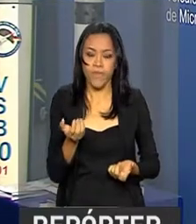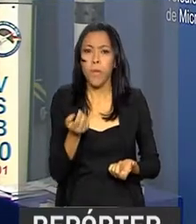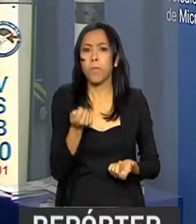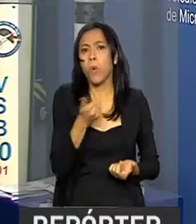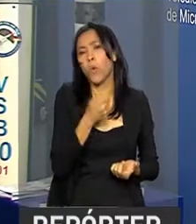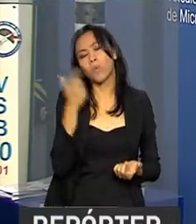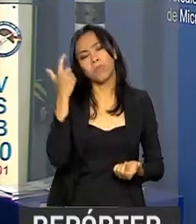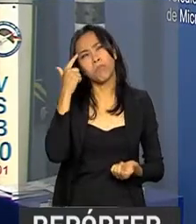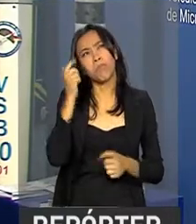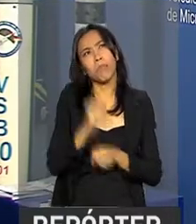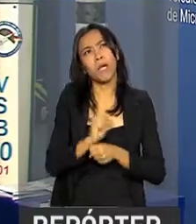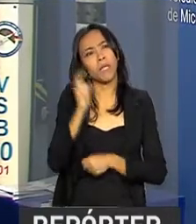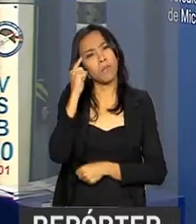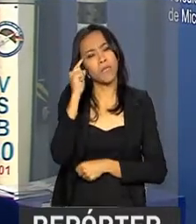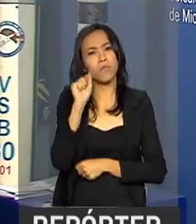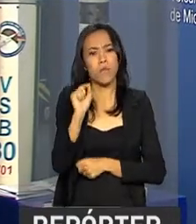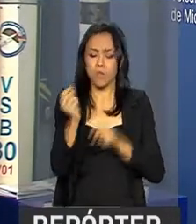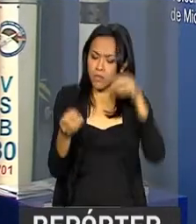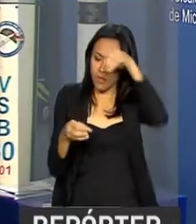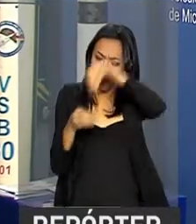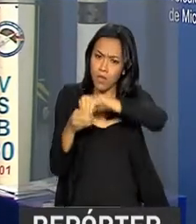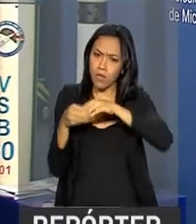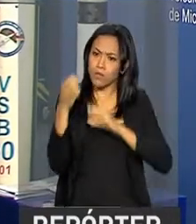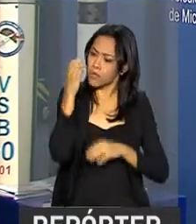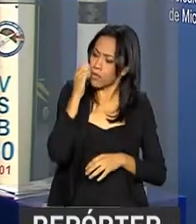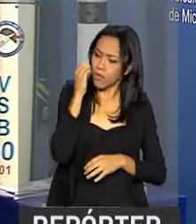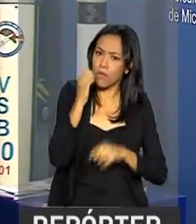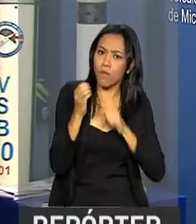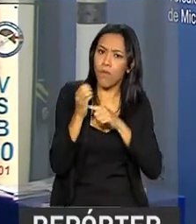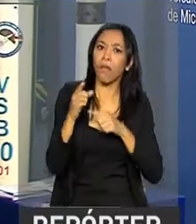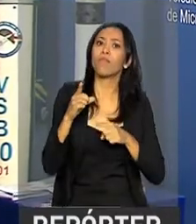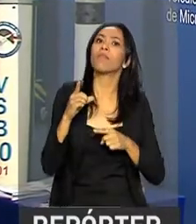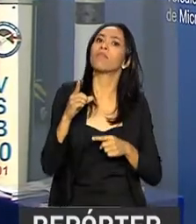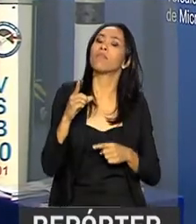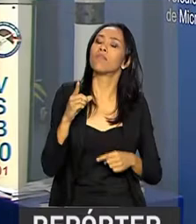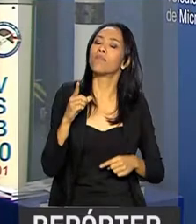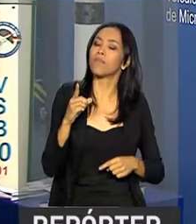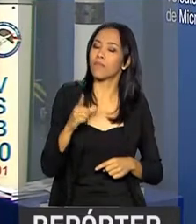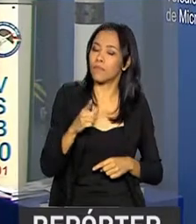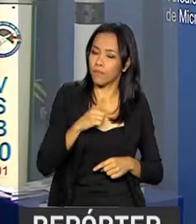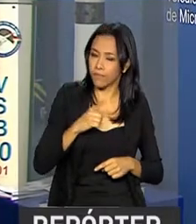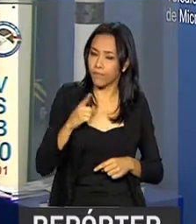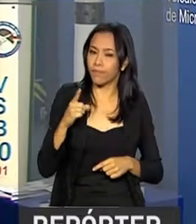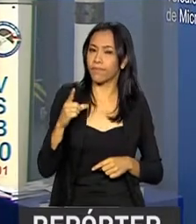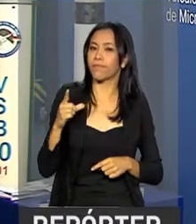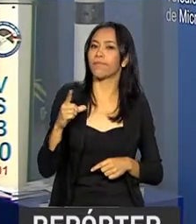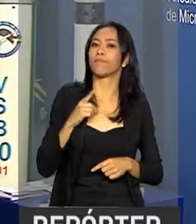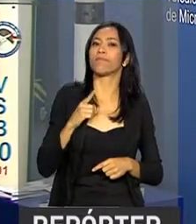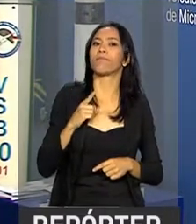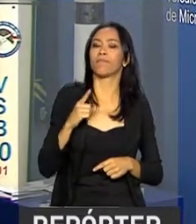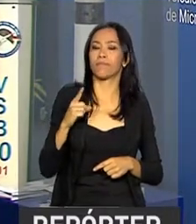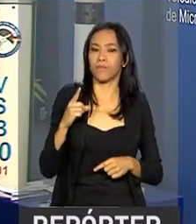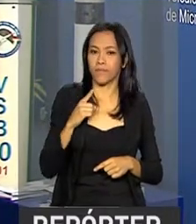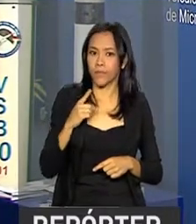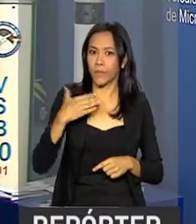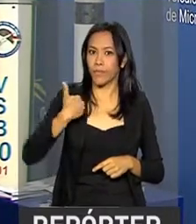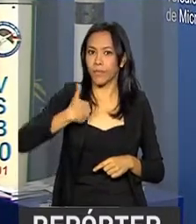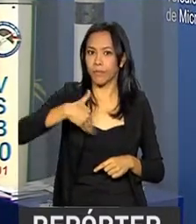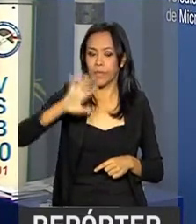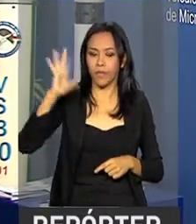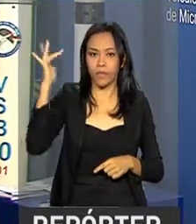Poucos param para pensar, mas nesse aparelho há ali a sublimação do que há de